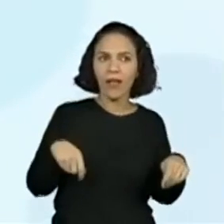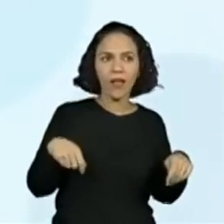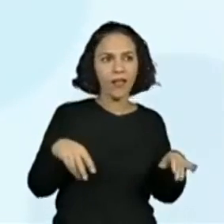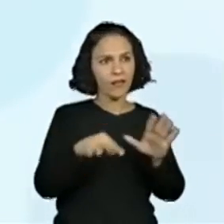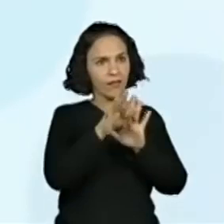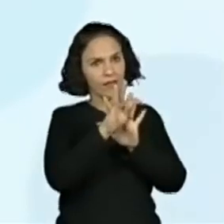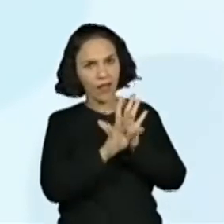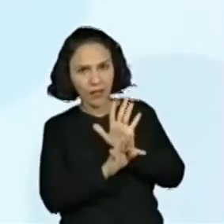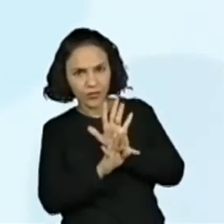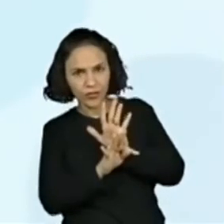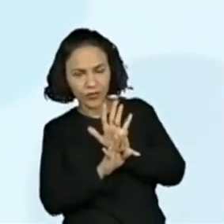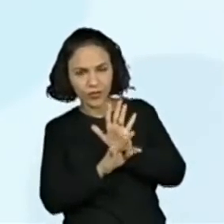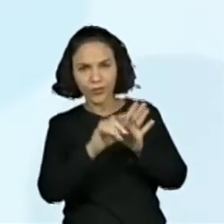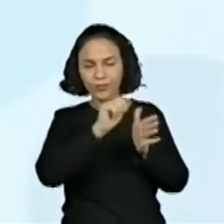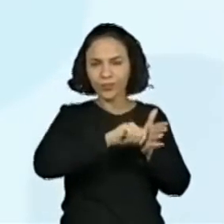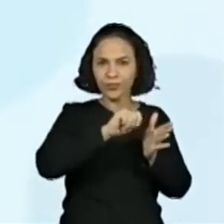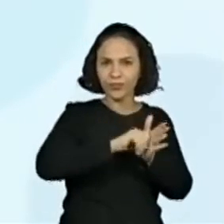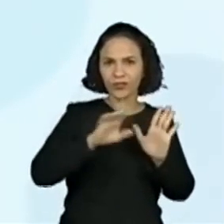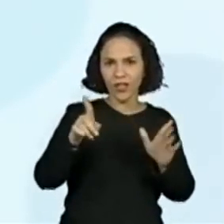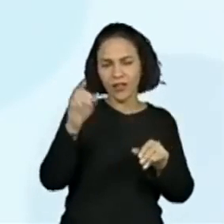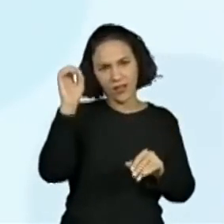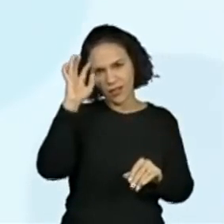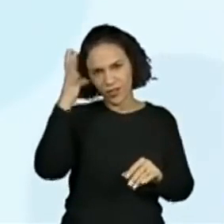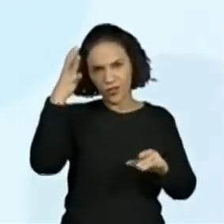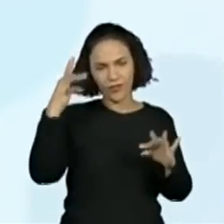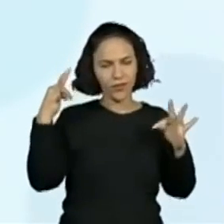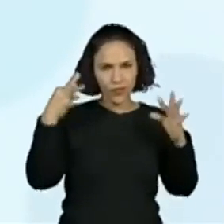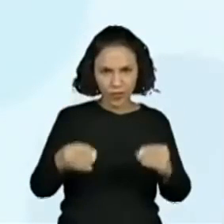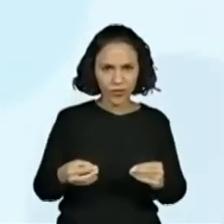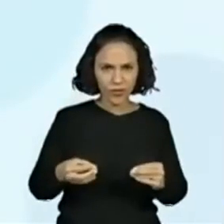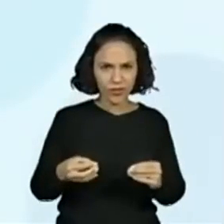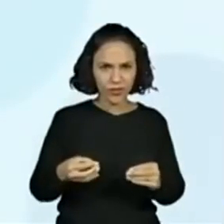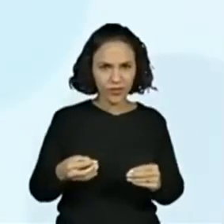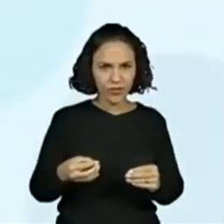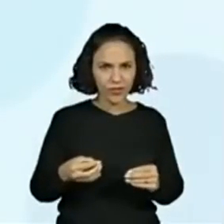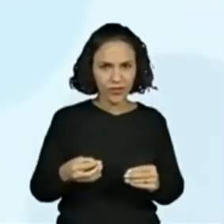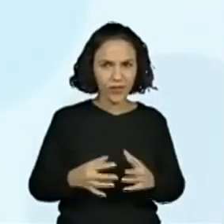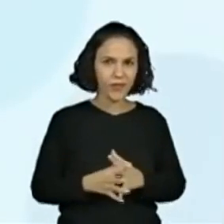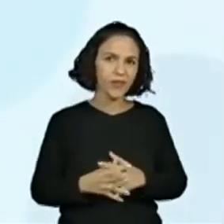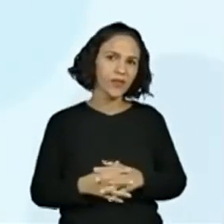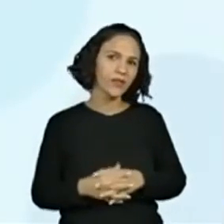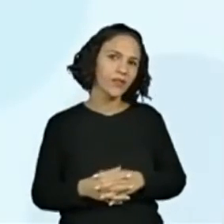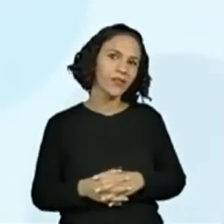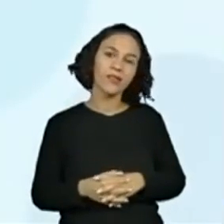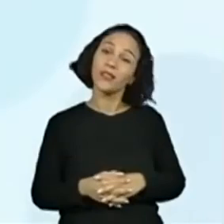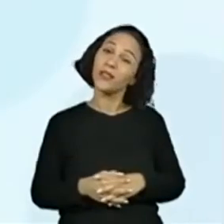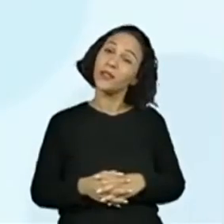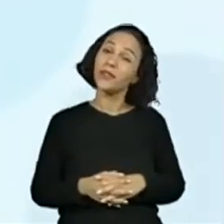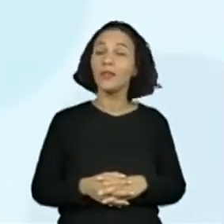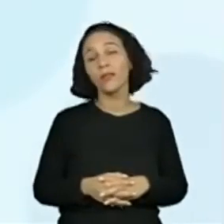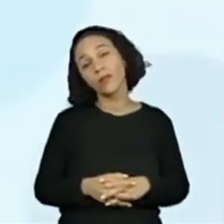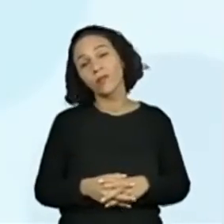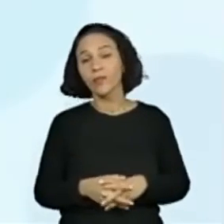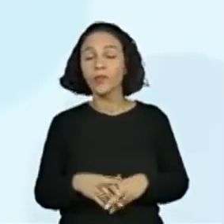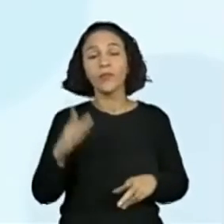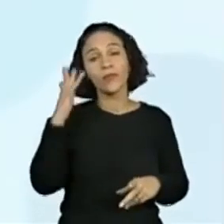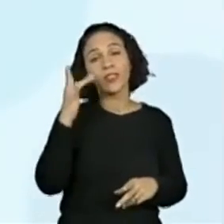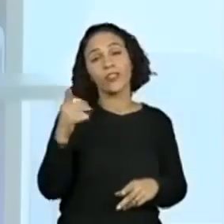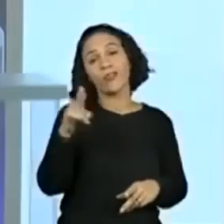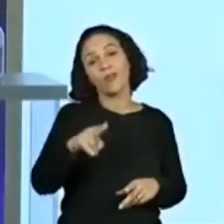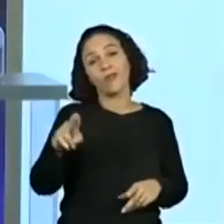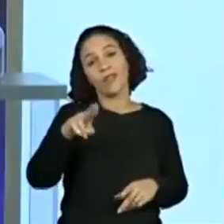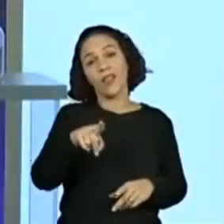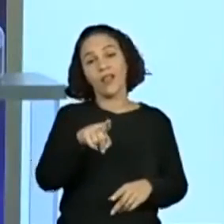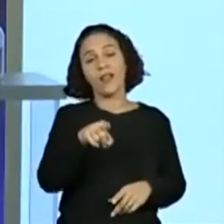professora. Apareceu o mago faz tudo, resolve tudo? Ah, e aí? Ele vai usar a magia dele.